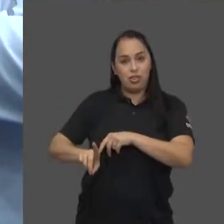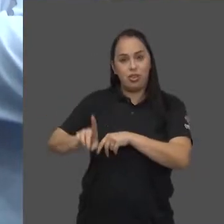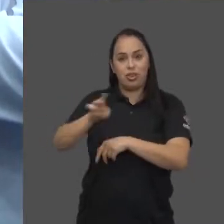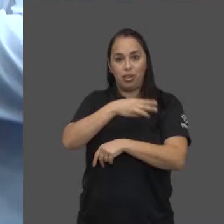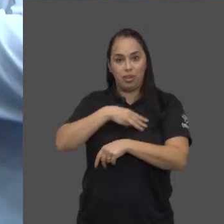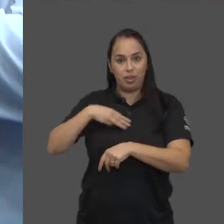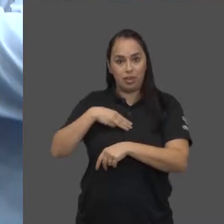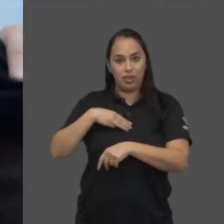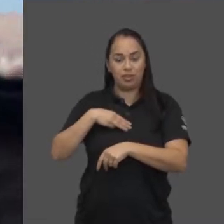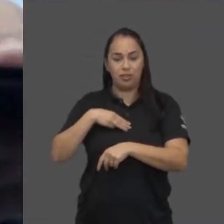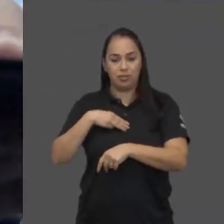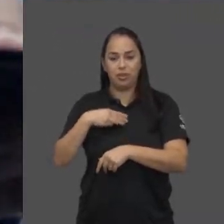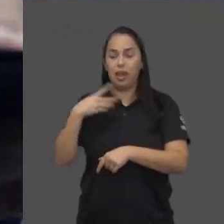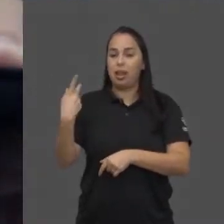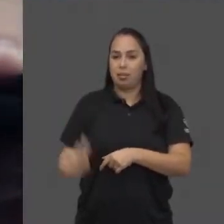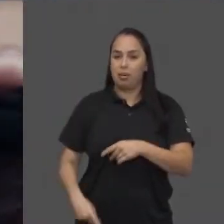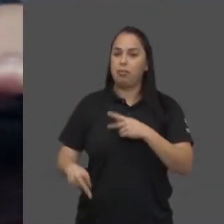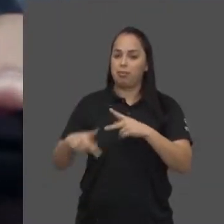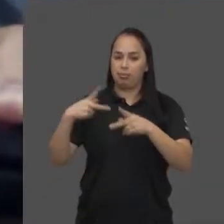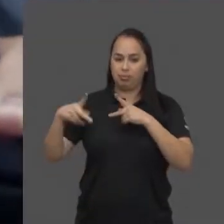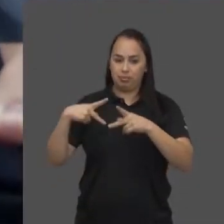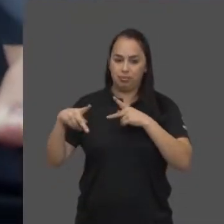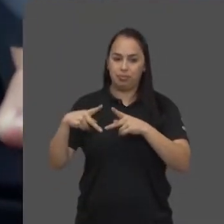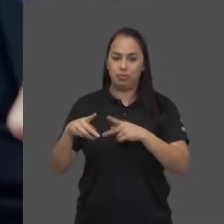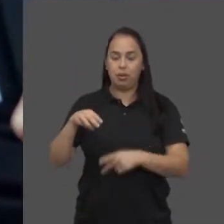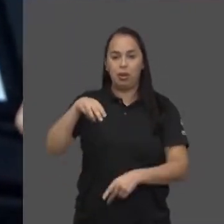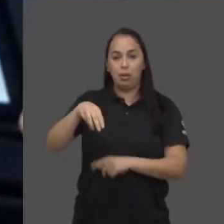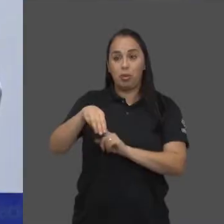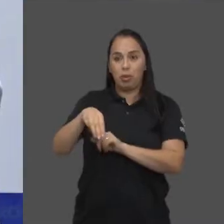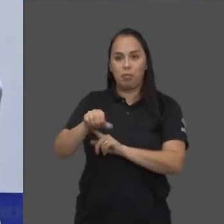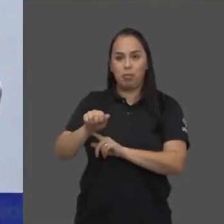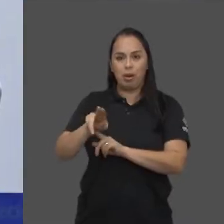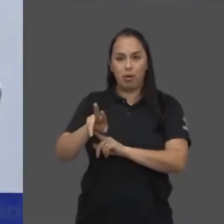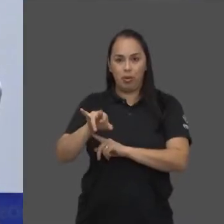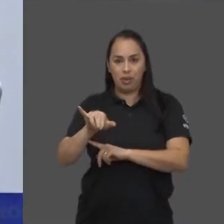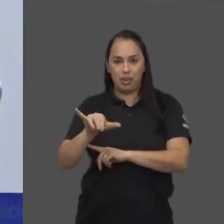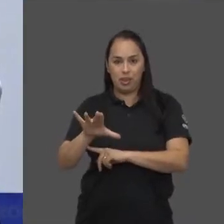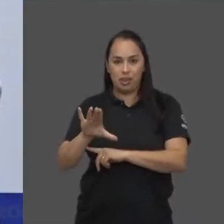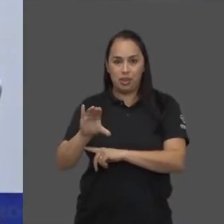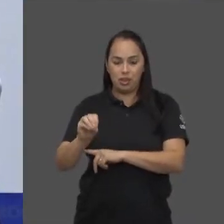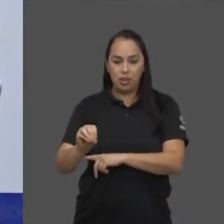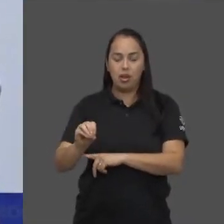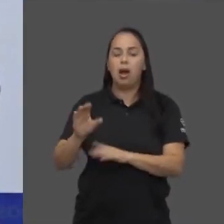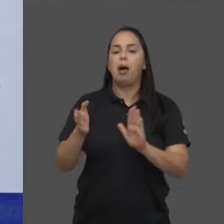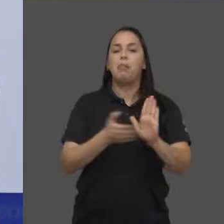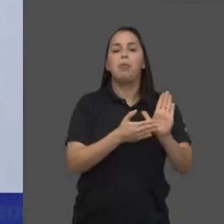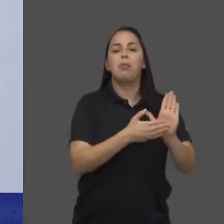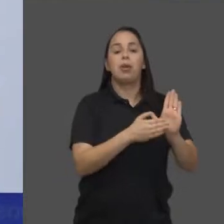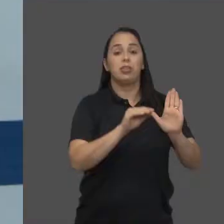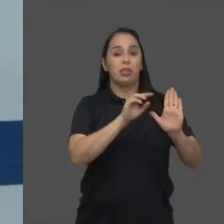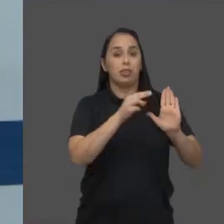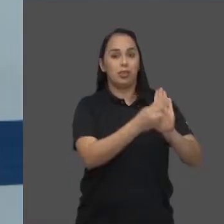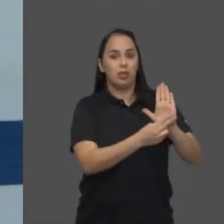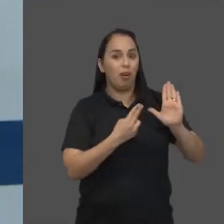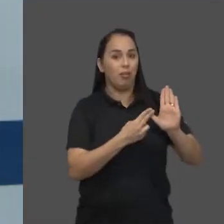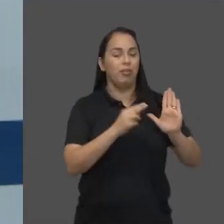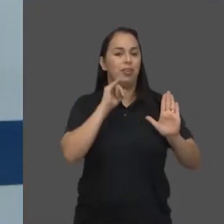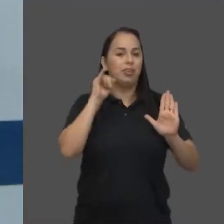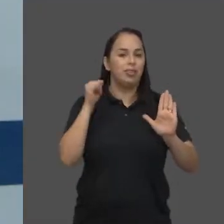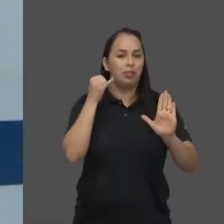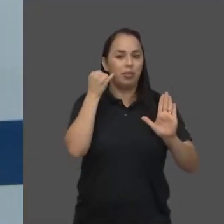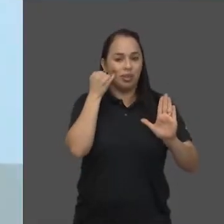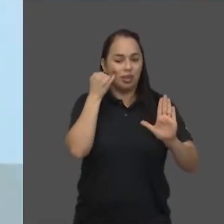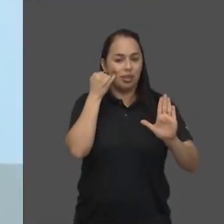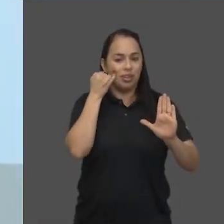Título de Cidadão joseense o diretor da Escola SENAI Santos Dumont São José dos Campos é isso ogawa a